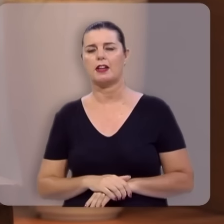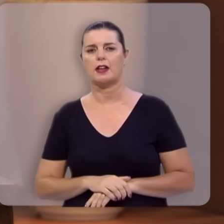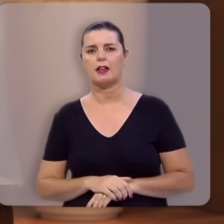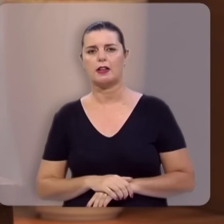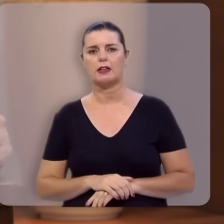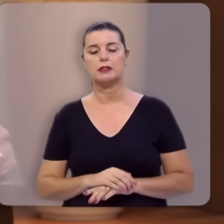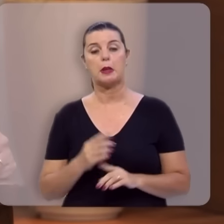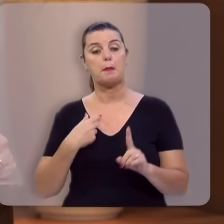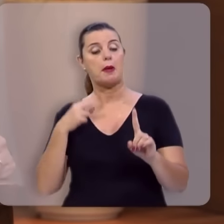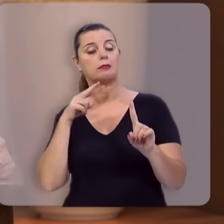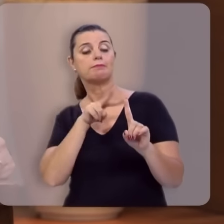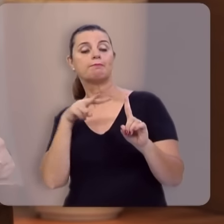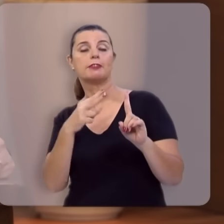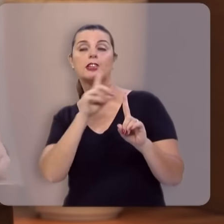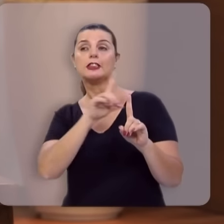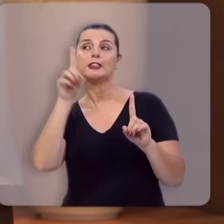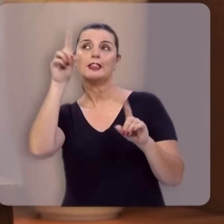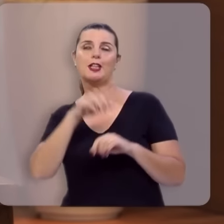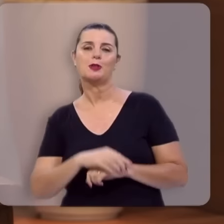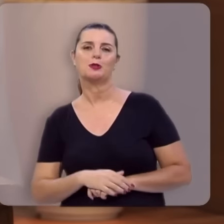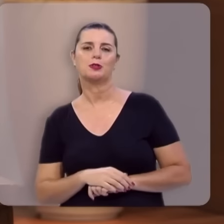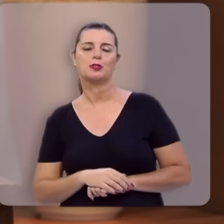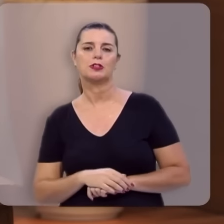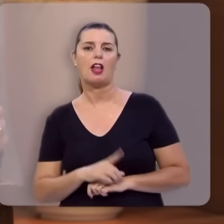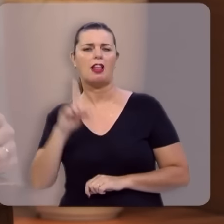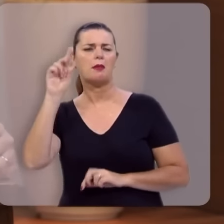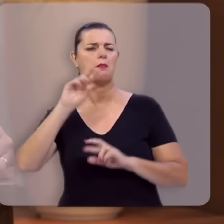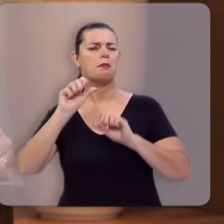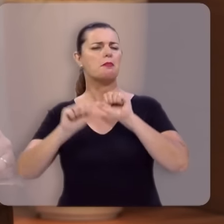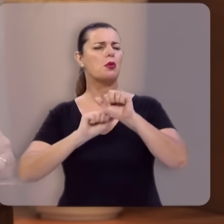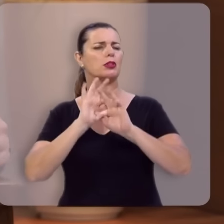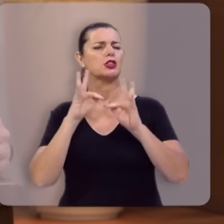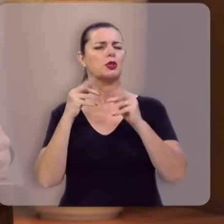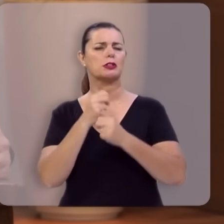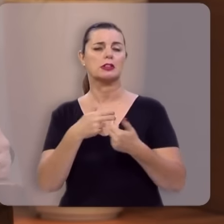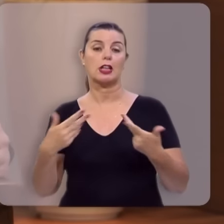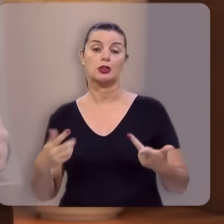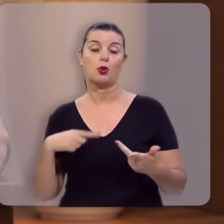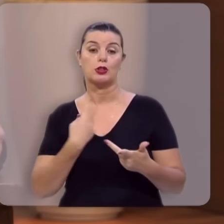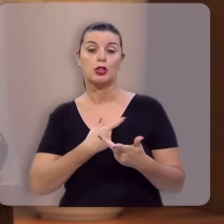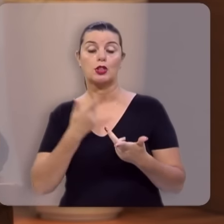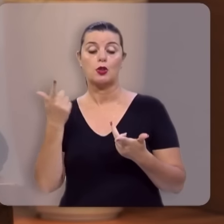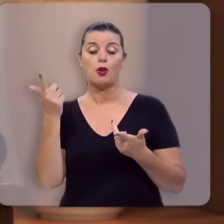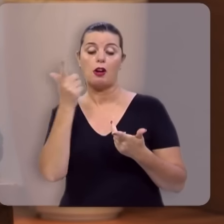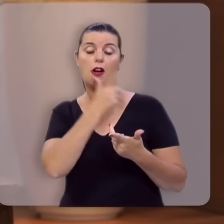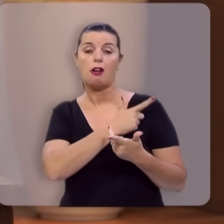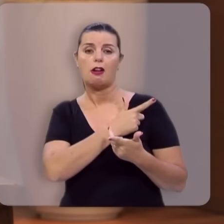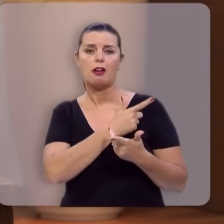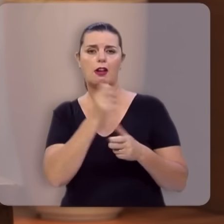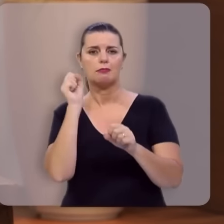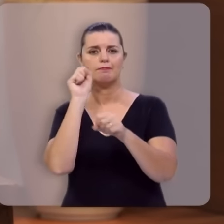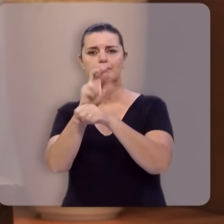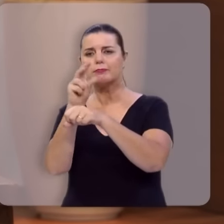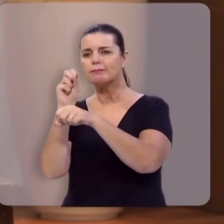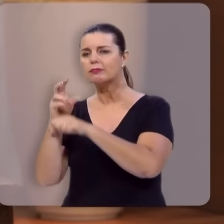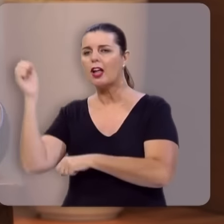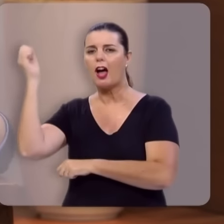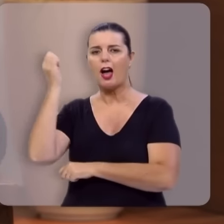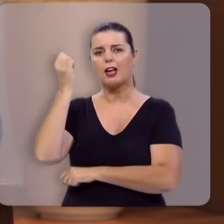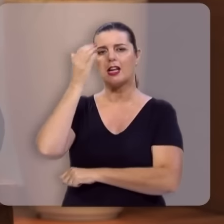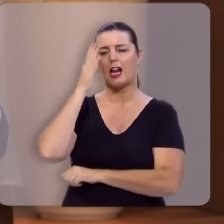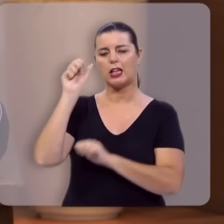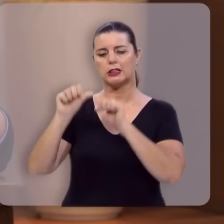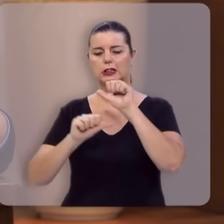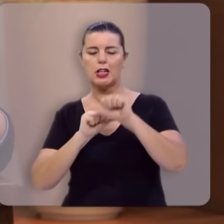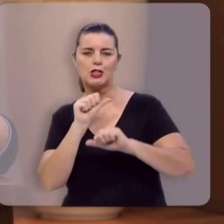perspectiva, a partir da perspectiva de Deus. E isso muda todas as coisas. Quando nós fomos então alcançados pela